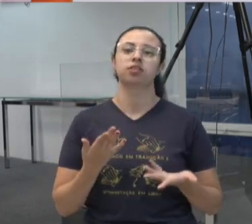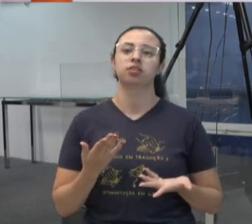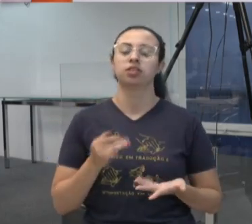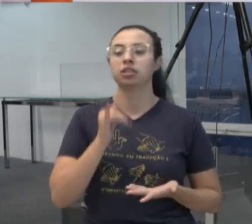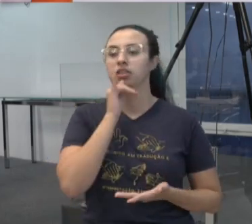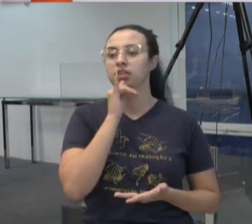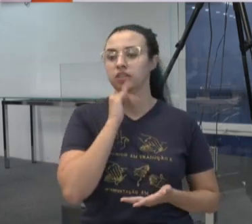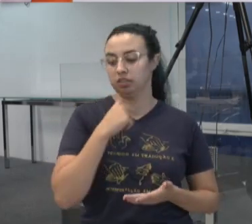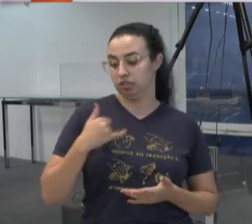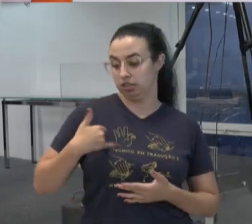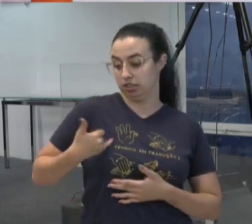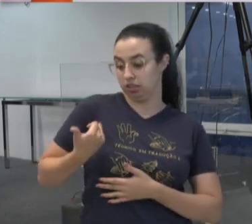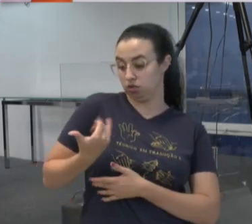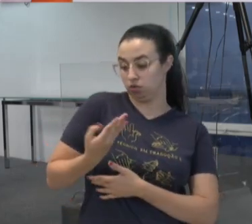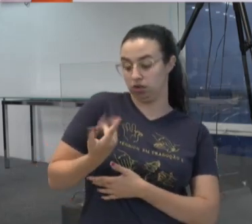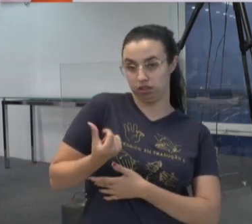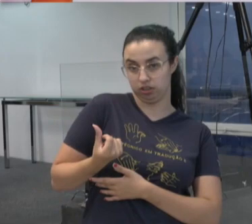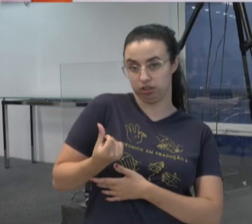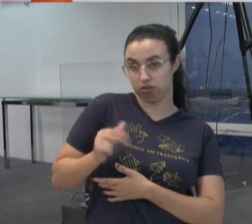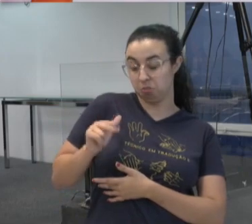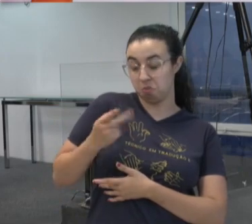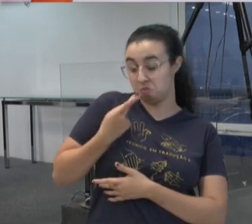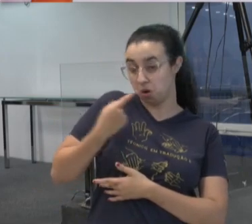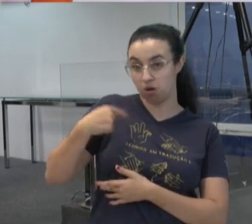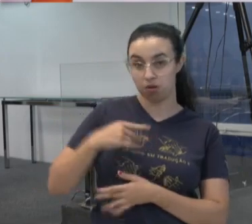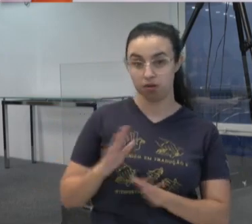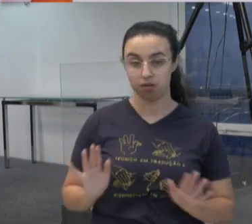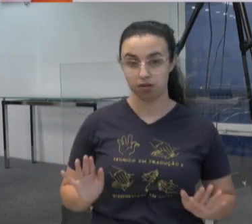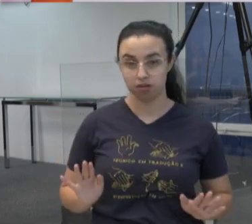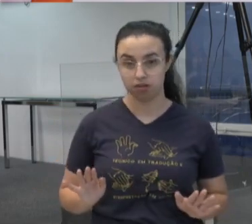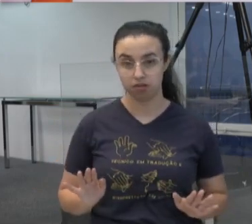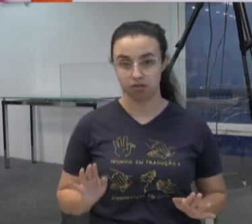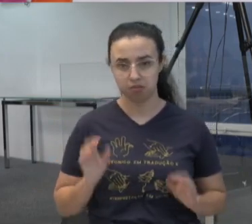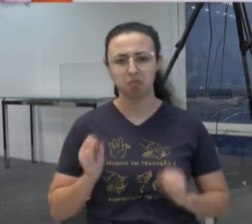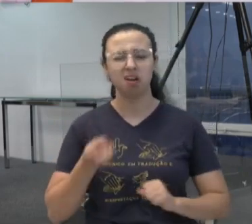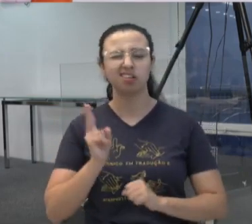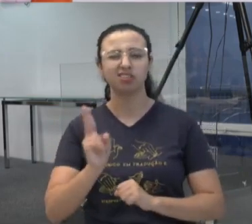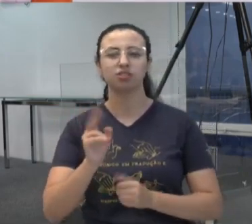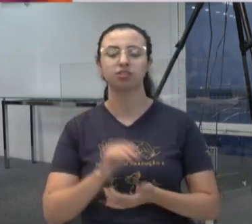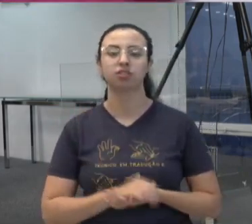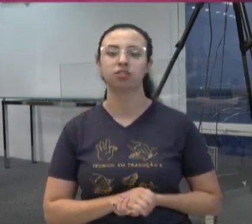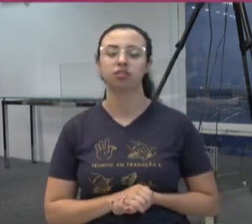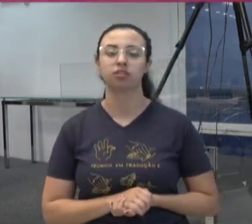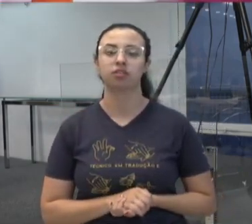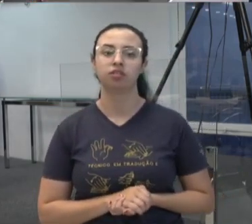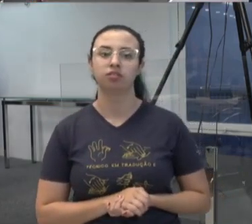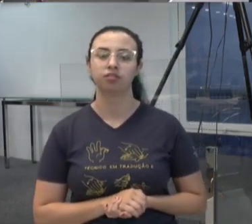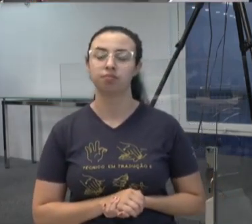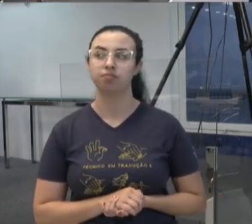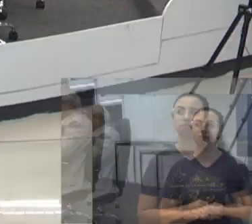quase 46 anos de idade, então, bora para cima, e pó vim quente, pó vim quente que eu estou fervendo. Muito obrigado.